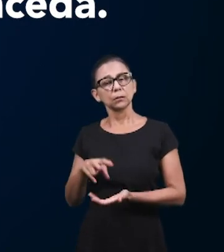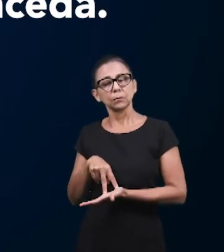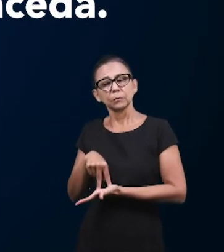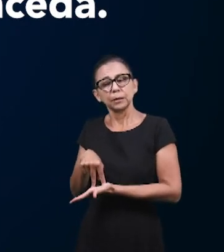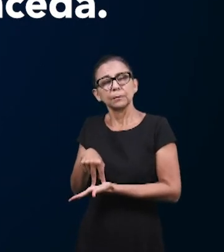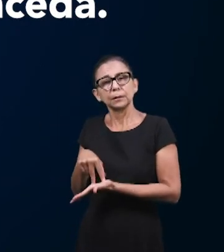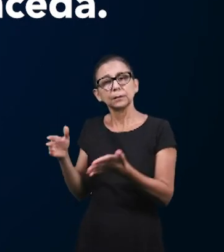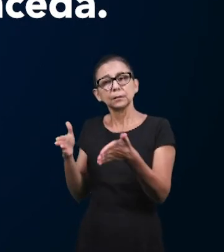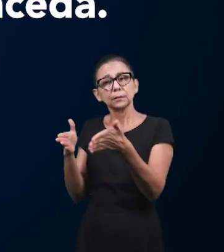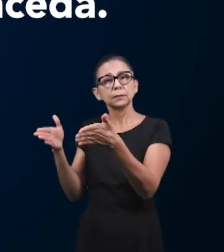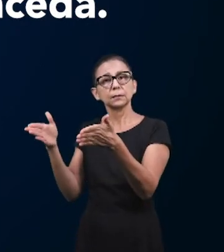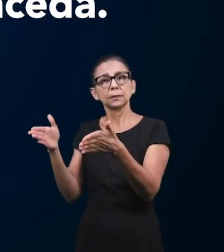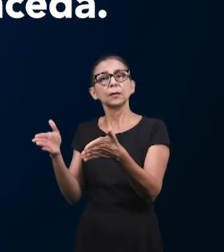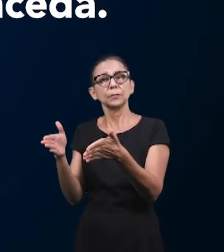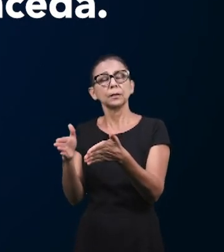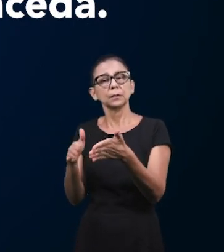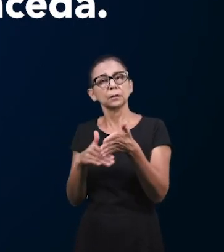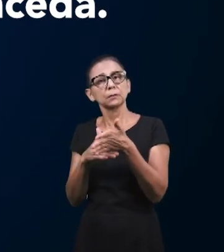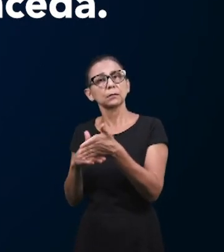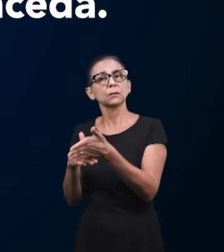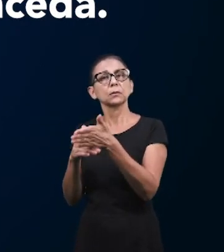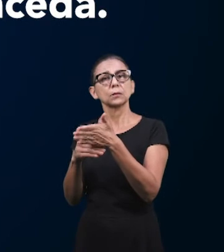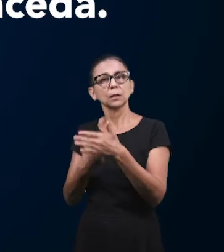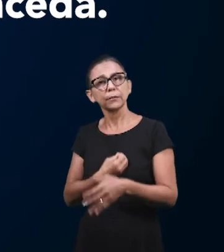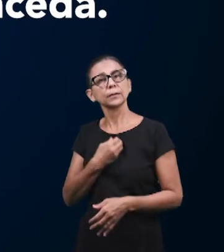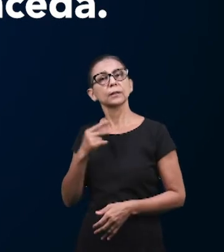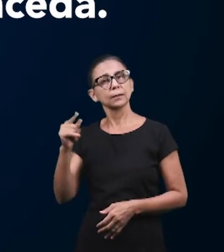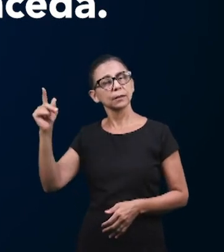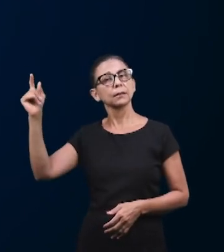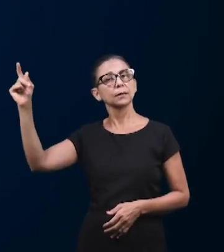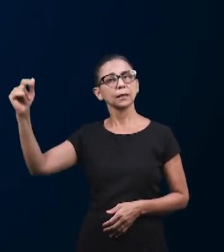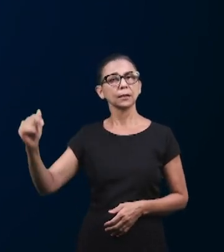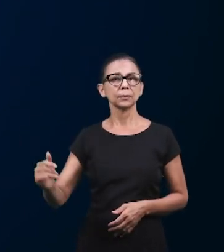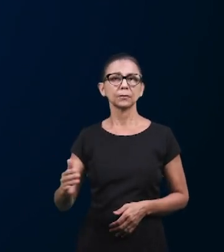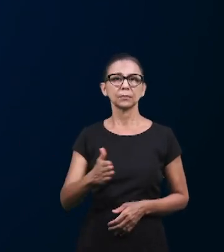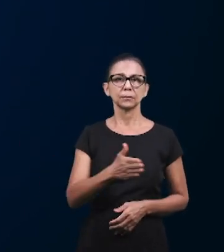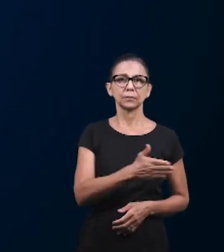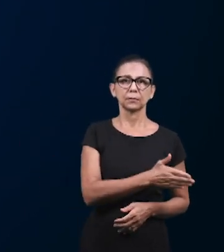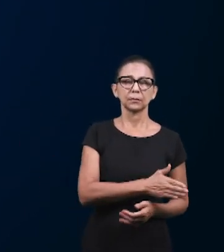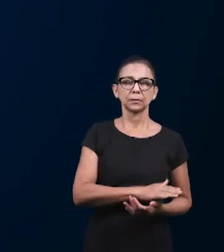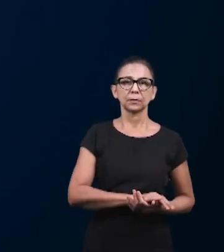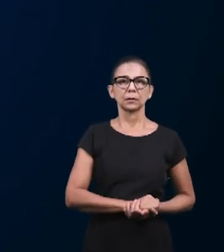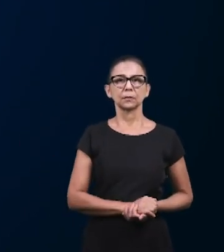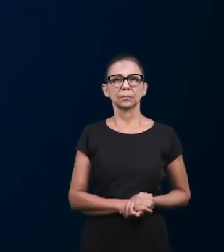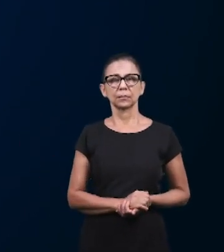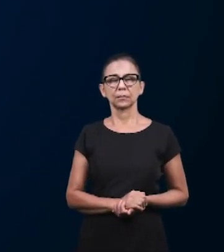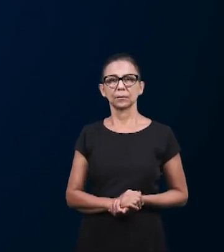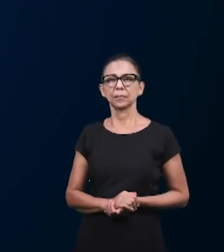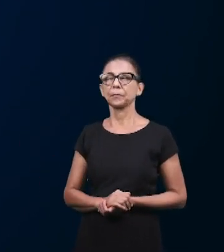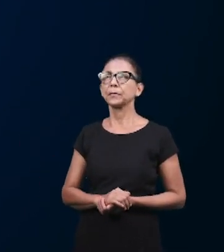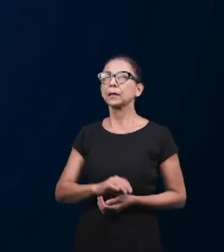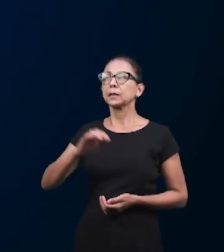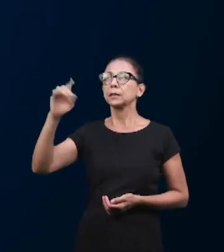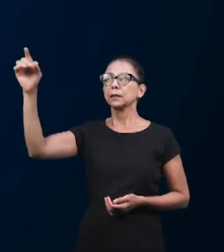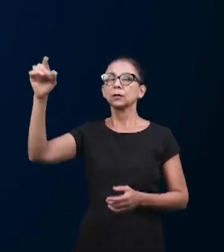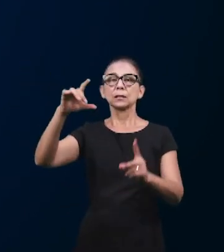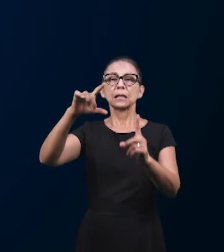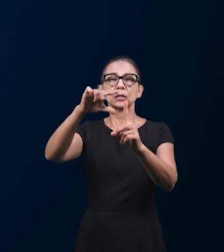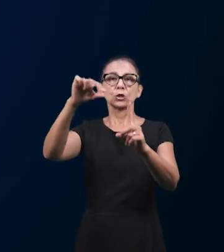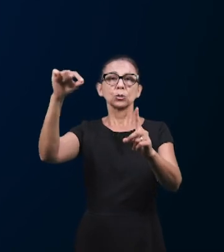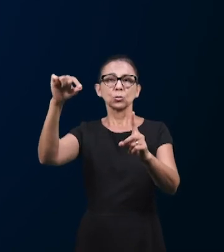ou não neste caminho que nos conduz à vida eterna. O propósito de Deus através do ato da eleição